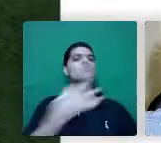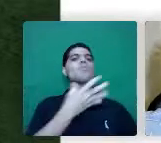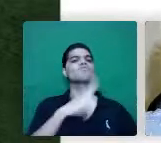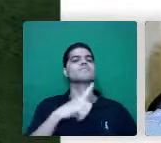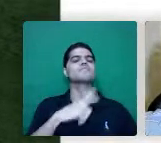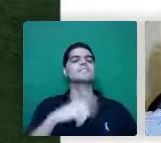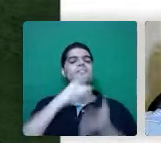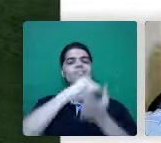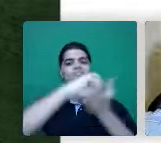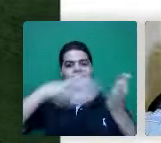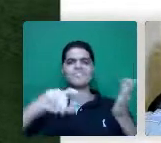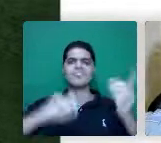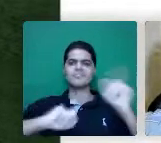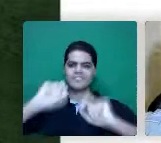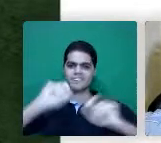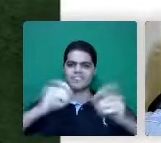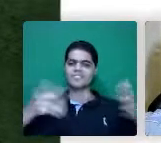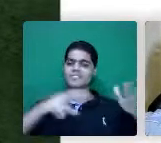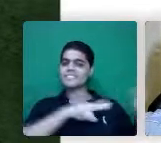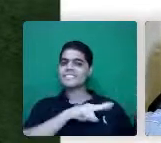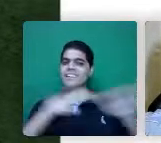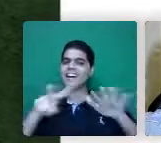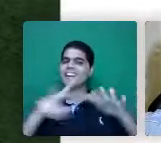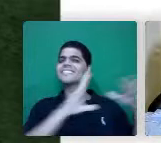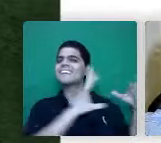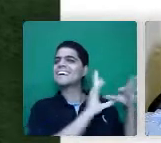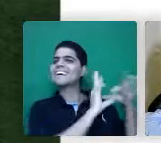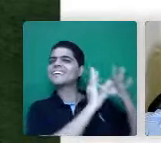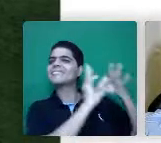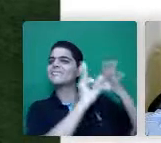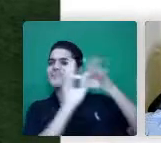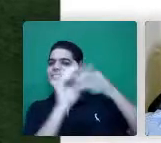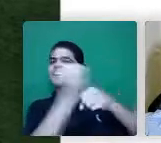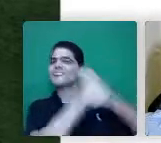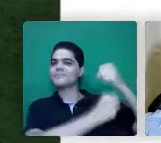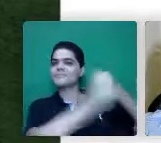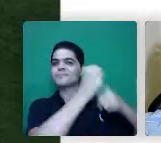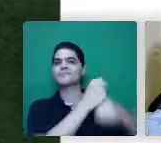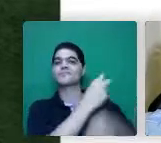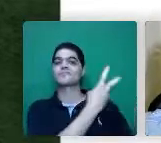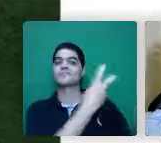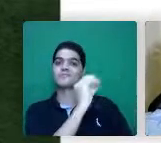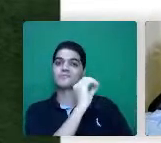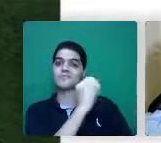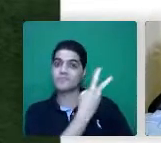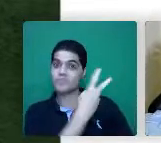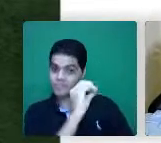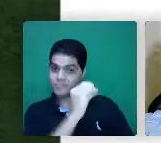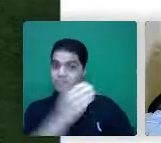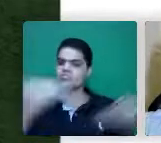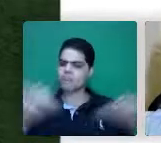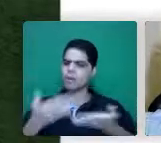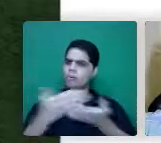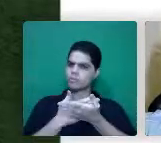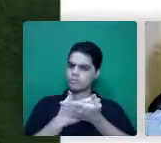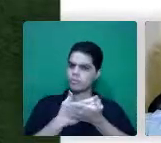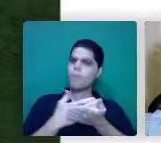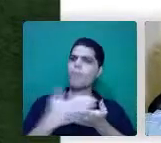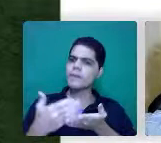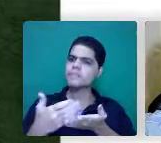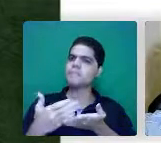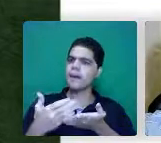Semana Nacional, né, de Ciência e Tecnologia 2020. E já estamos aquecendo, viu, Ana e colegas,